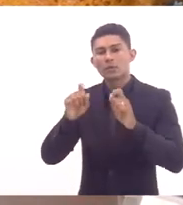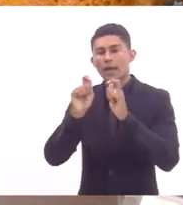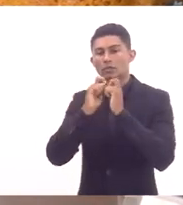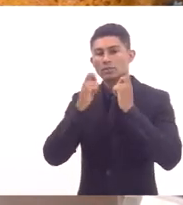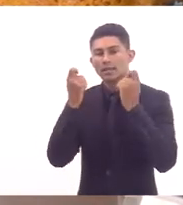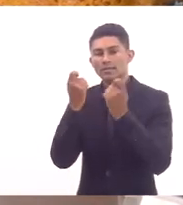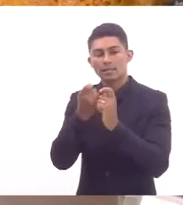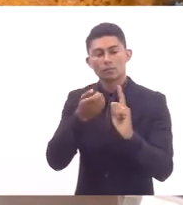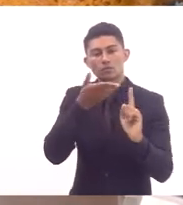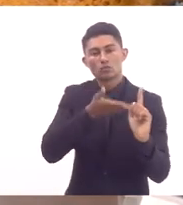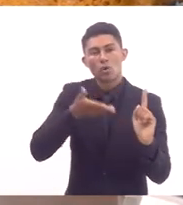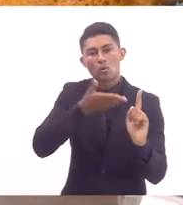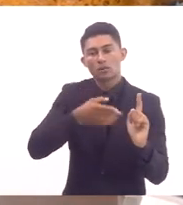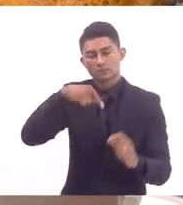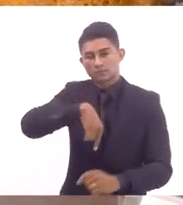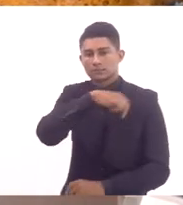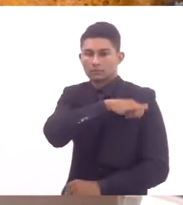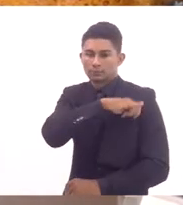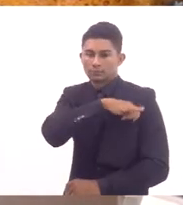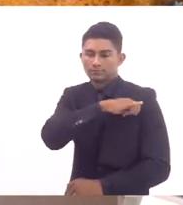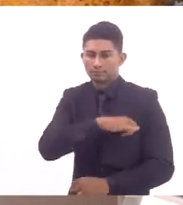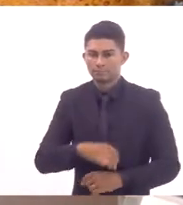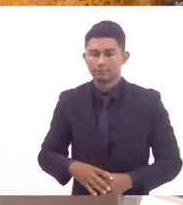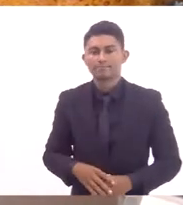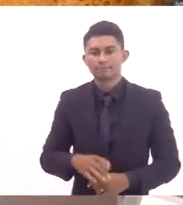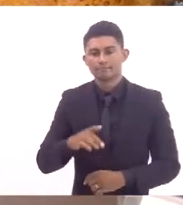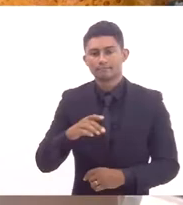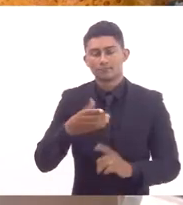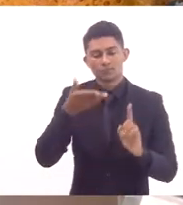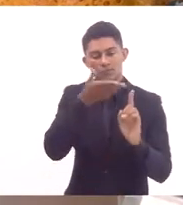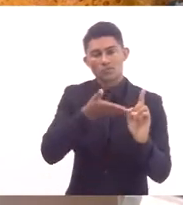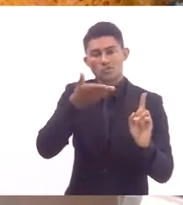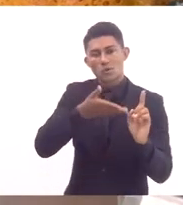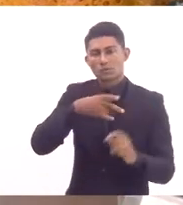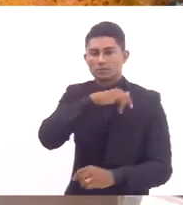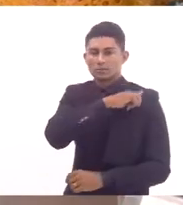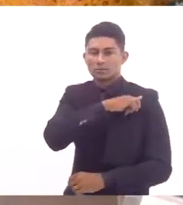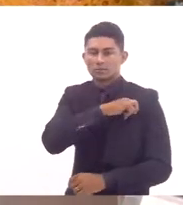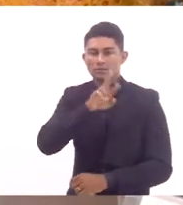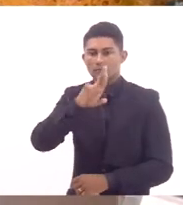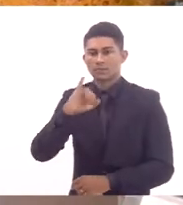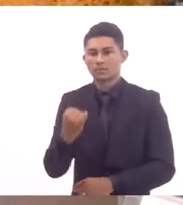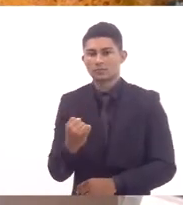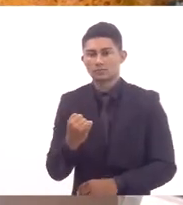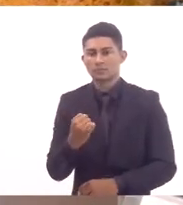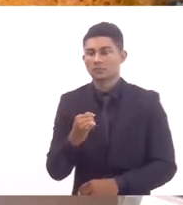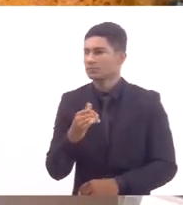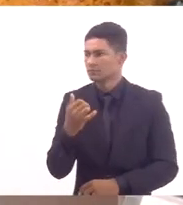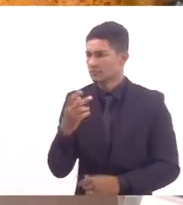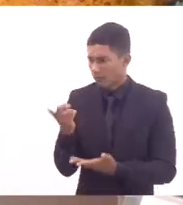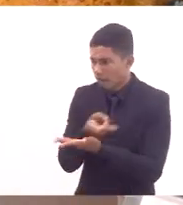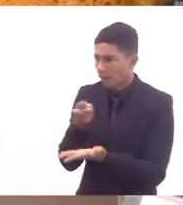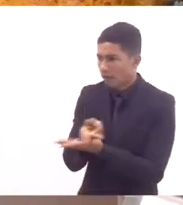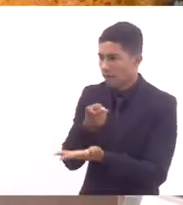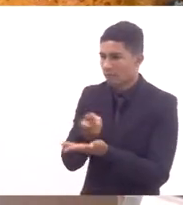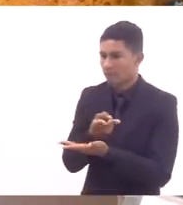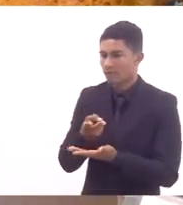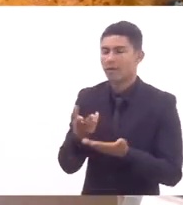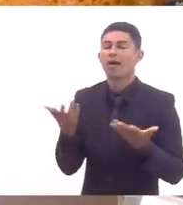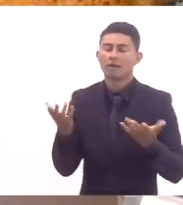doulas do Estado do Rio de Janeiro a Douglas RJ eu não liguei a bom